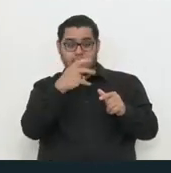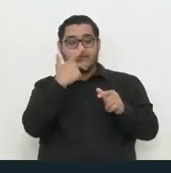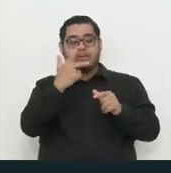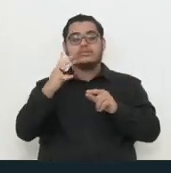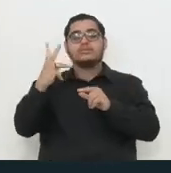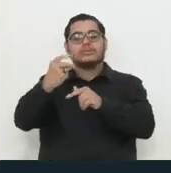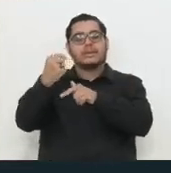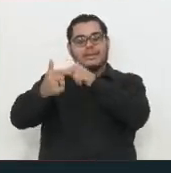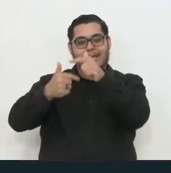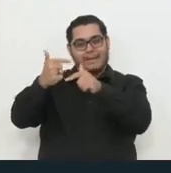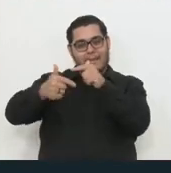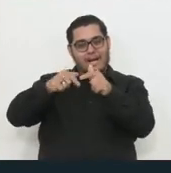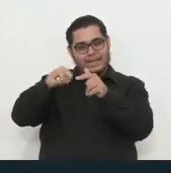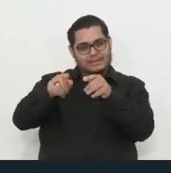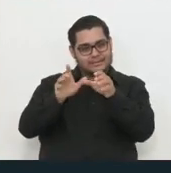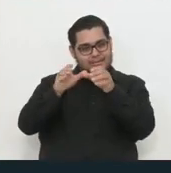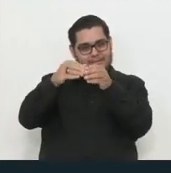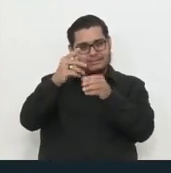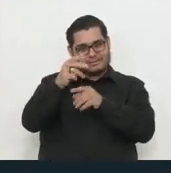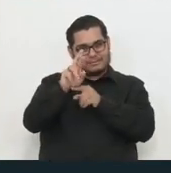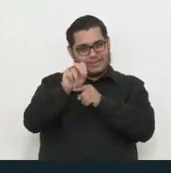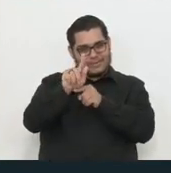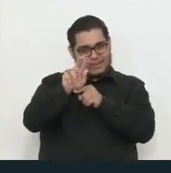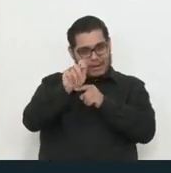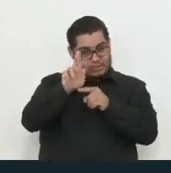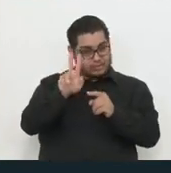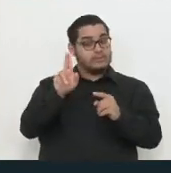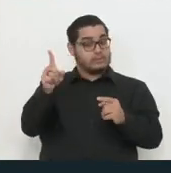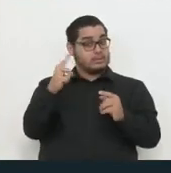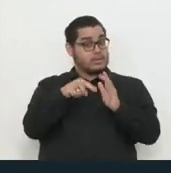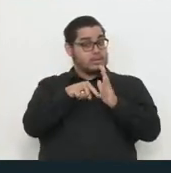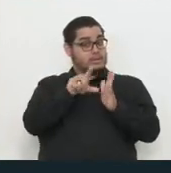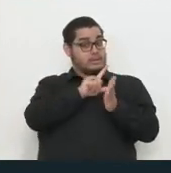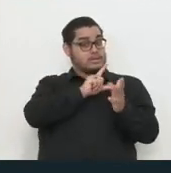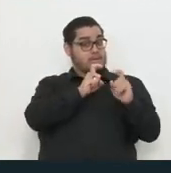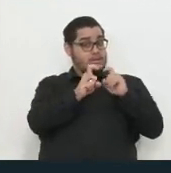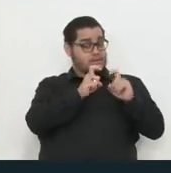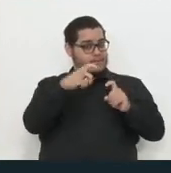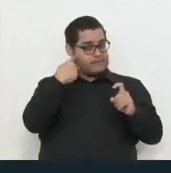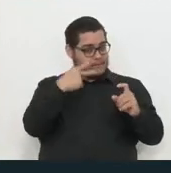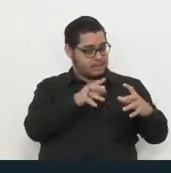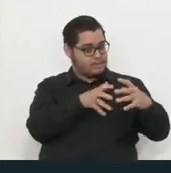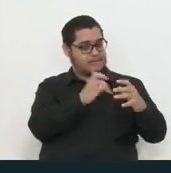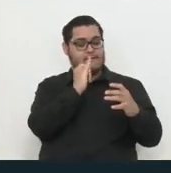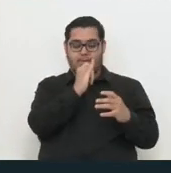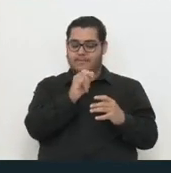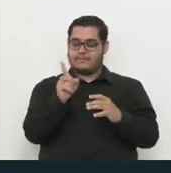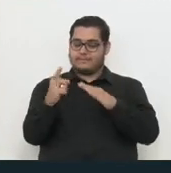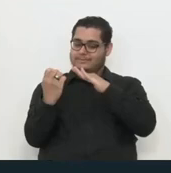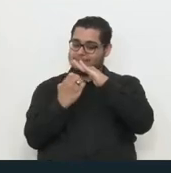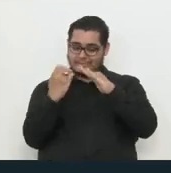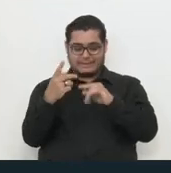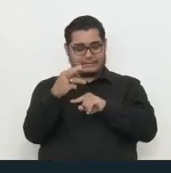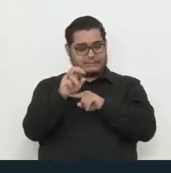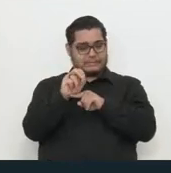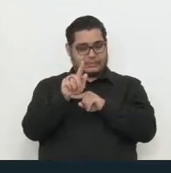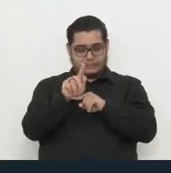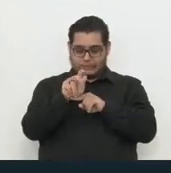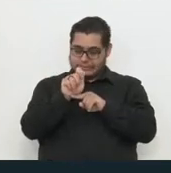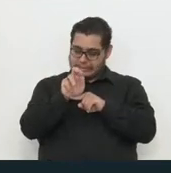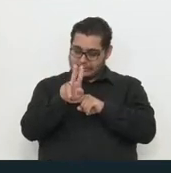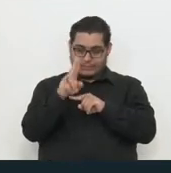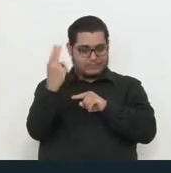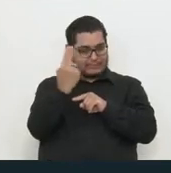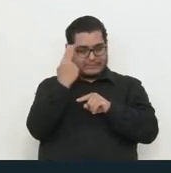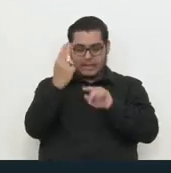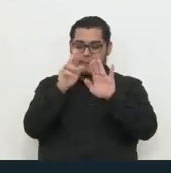reunião que teve com os vereadores não olha a empresa realmente não tem é condições econômicas para se manter mas ele falou que ia